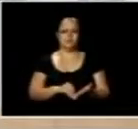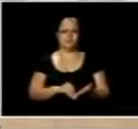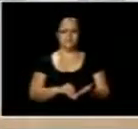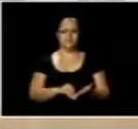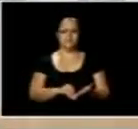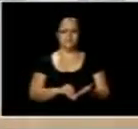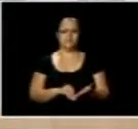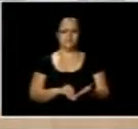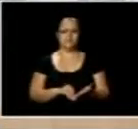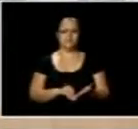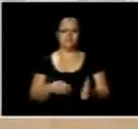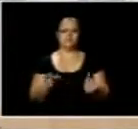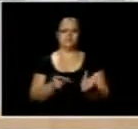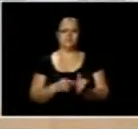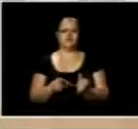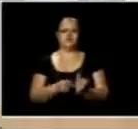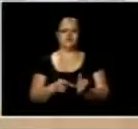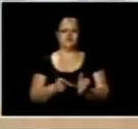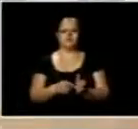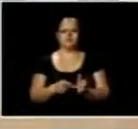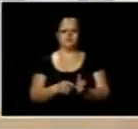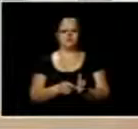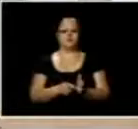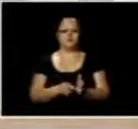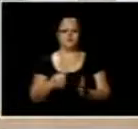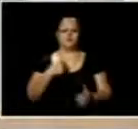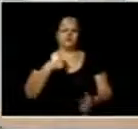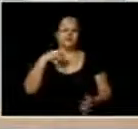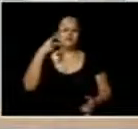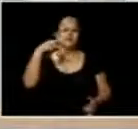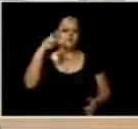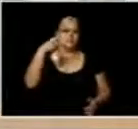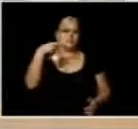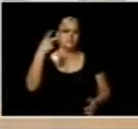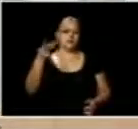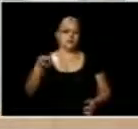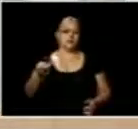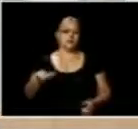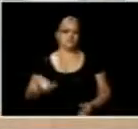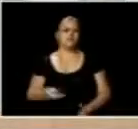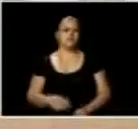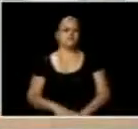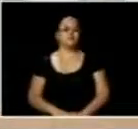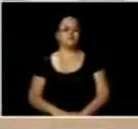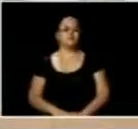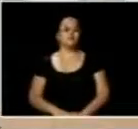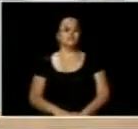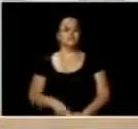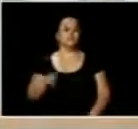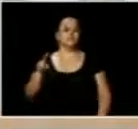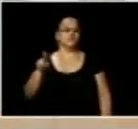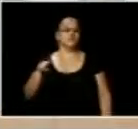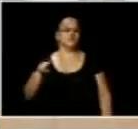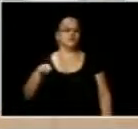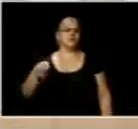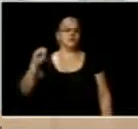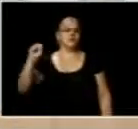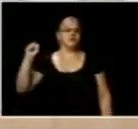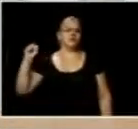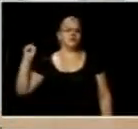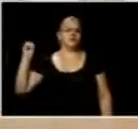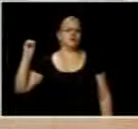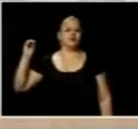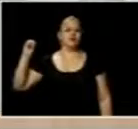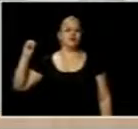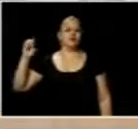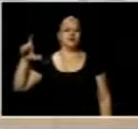toda a realidade... E aí eu digo, e uso as palavras da Solange, que faz um trabalho muito interessante e representou